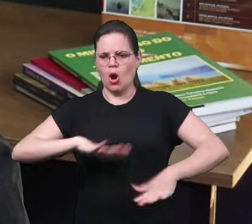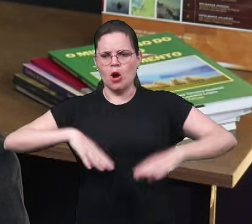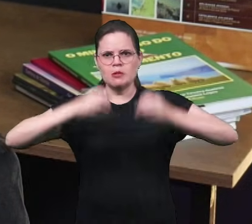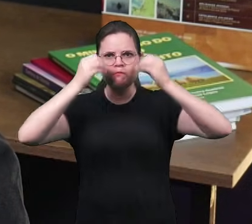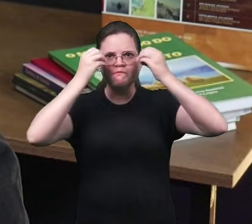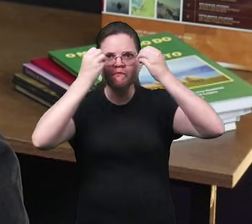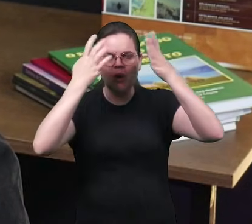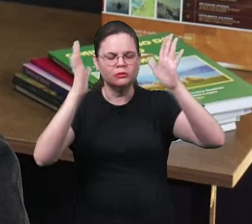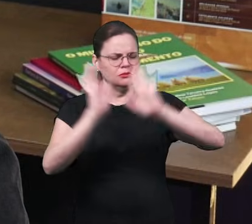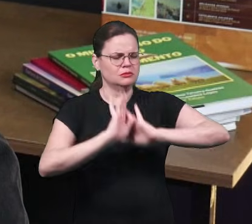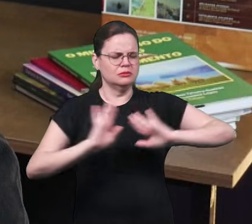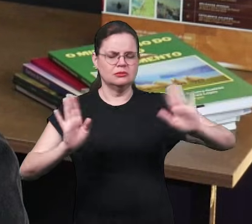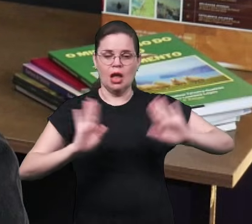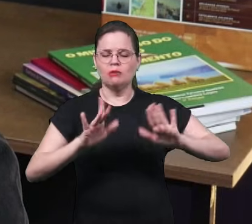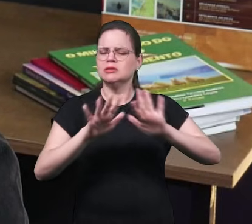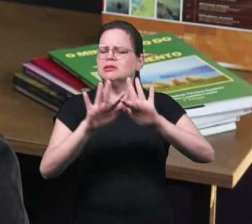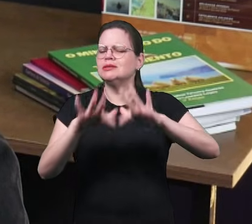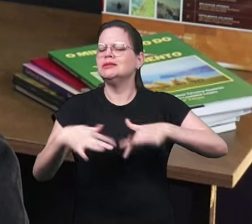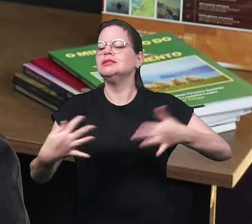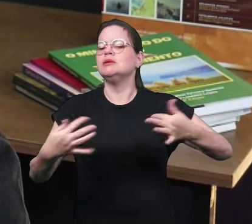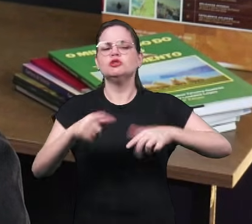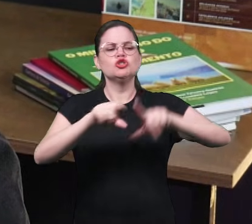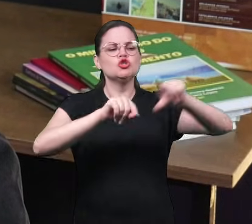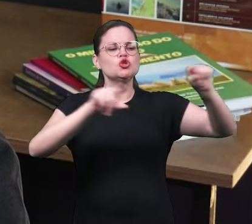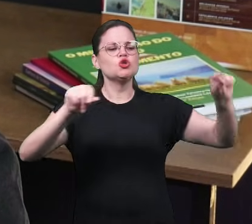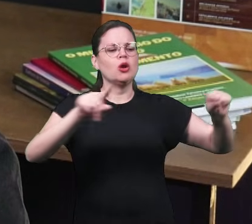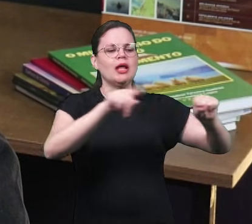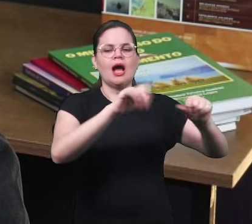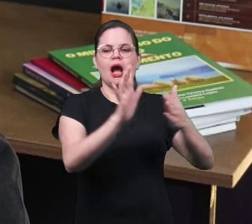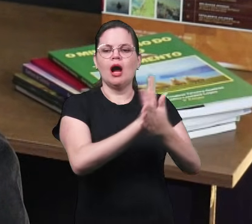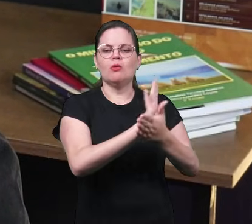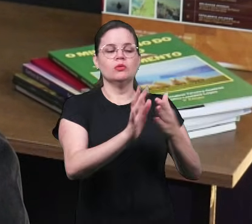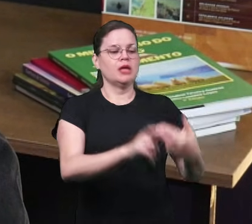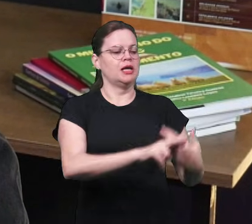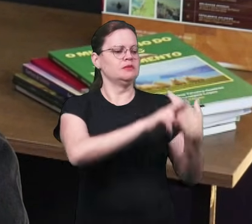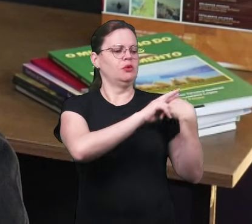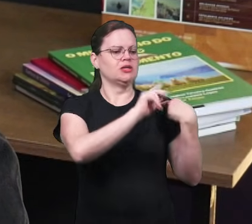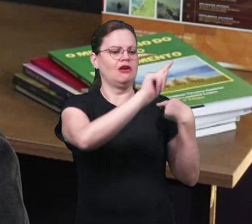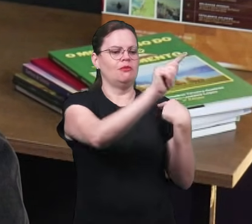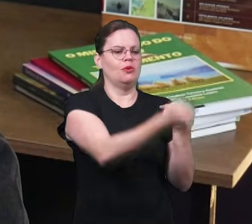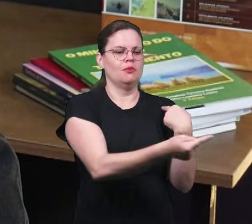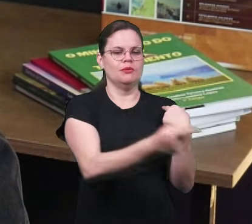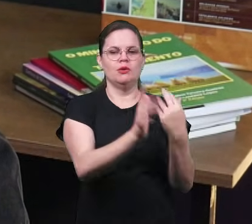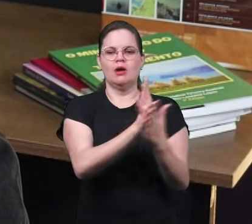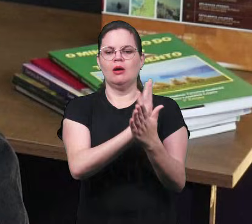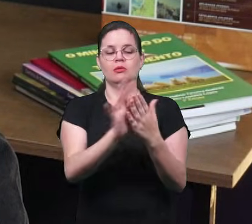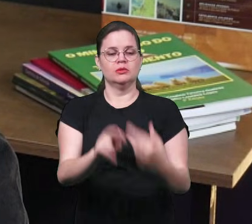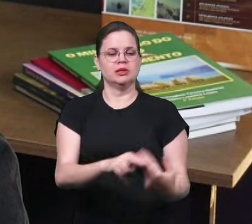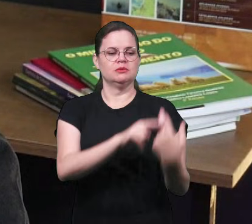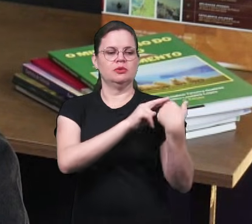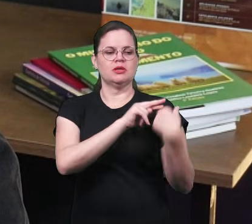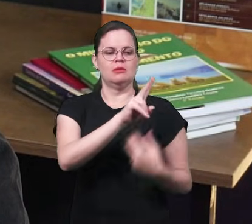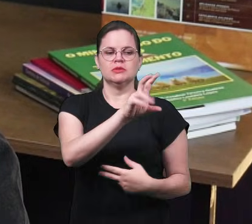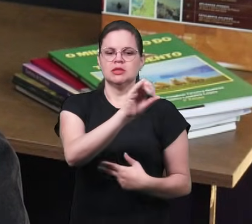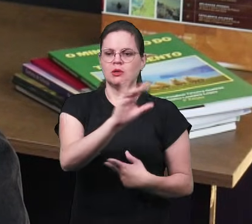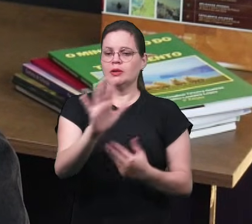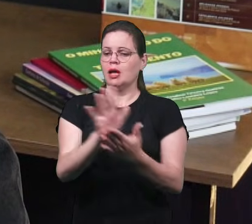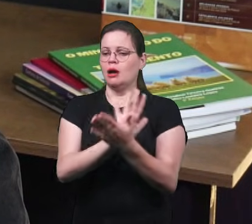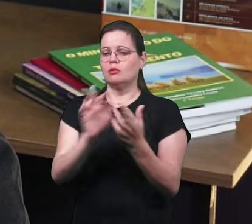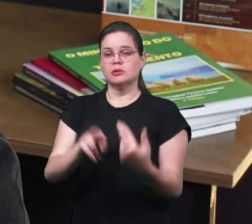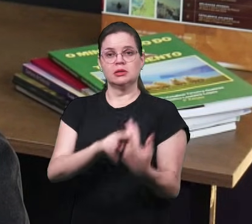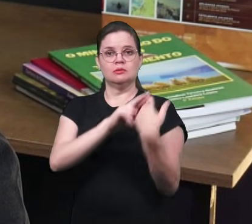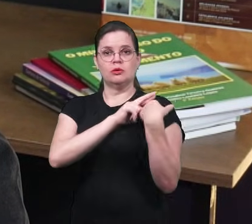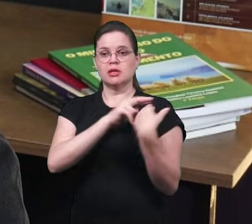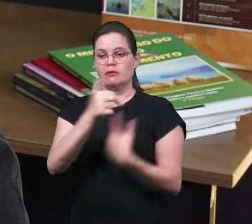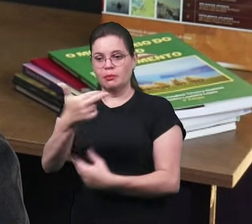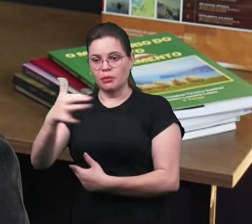eles por maiorais de 1.000, maiorais de 100, maiorais de 50 e maiorais de 10,